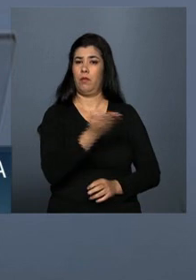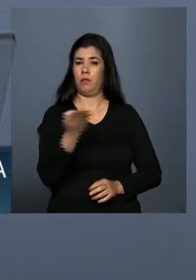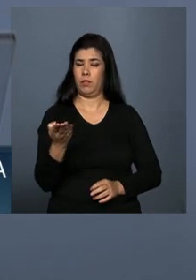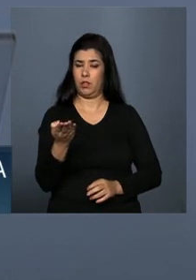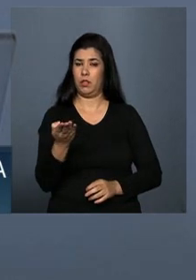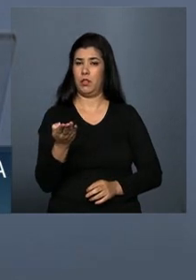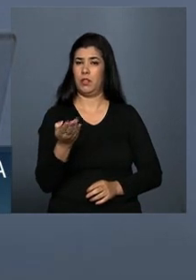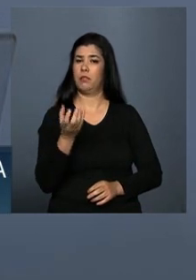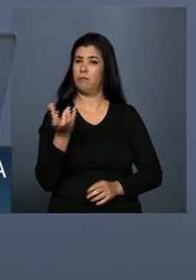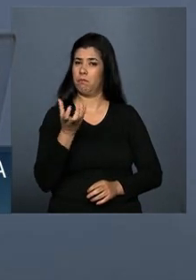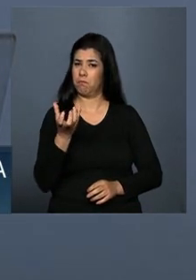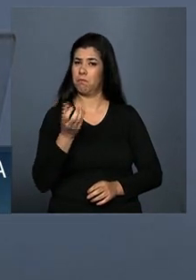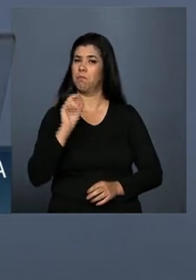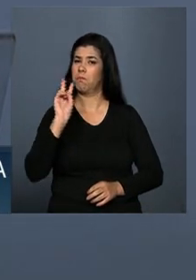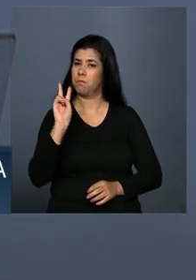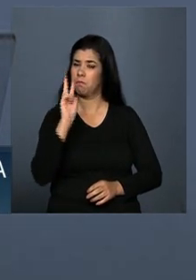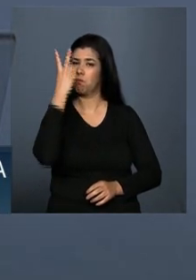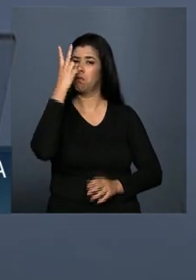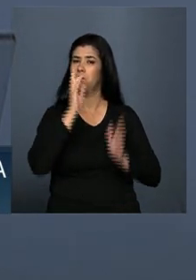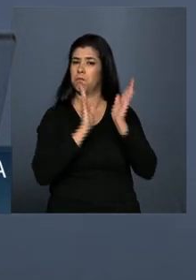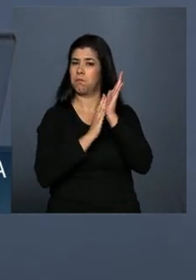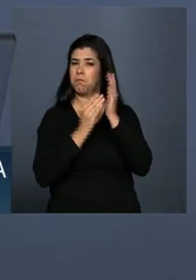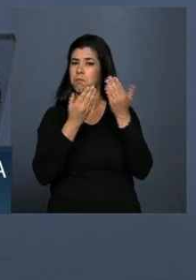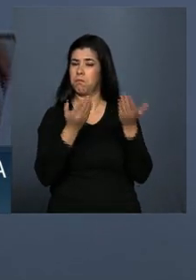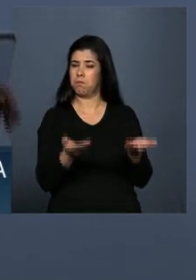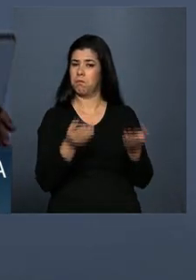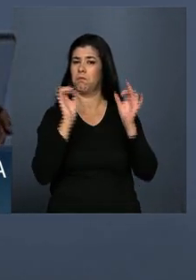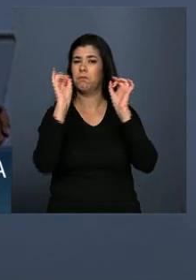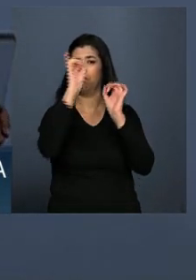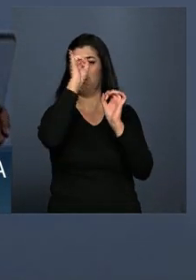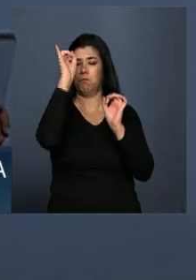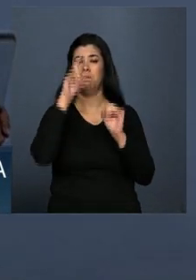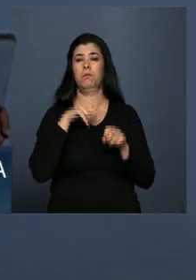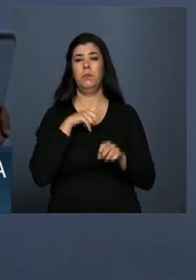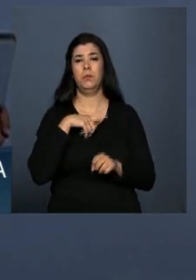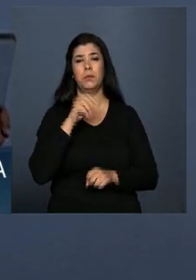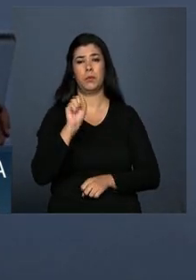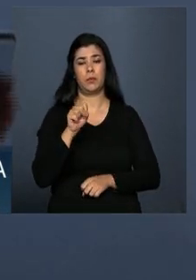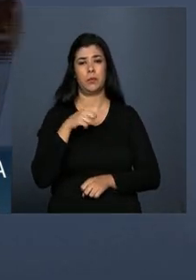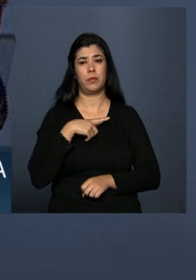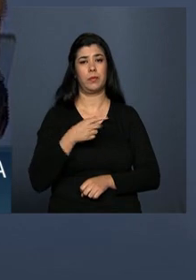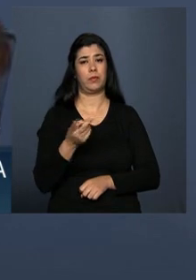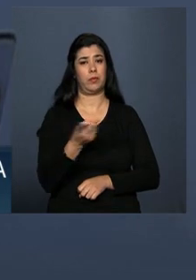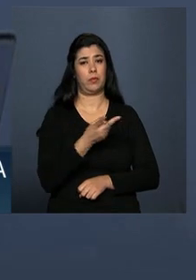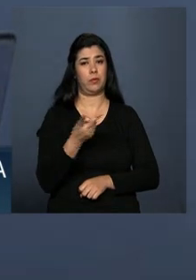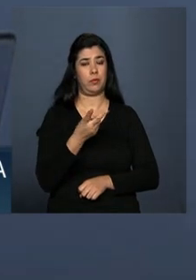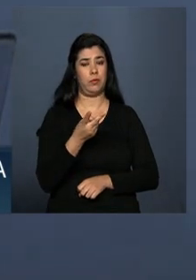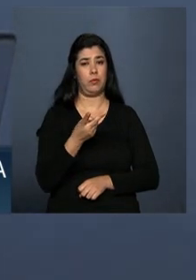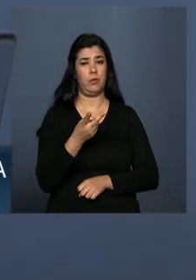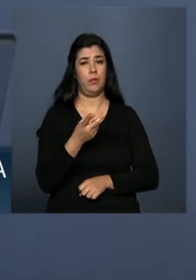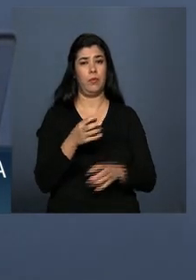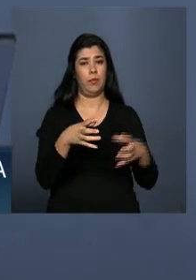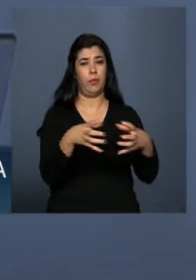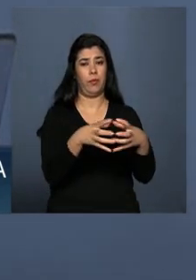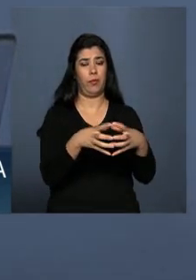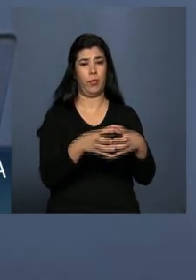eu quero reconhecer de público, têm dado uma grande contribuição nos